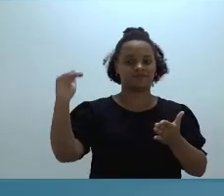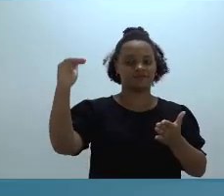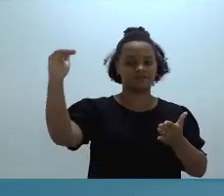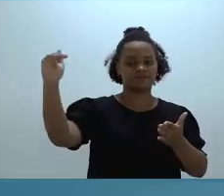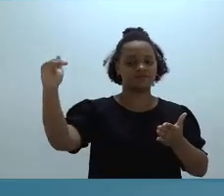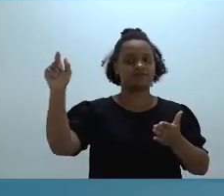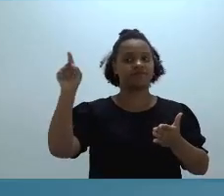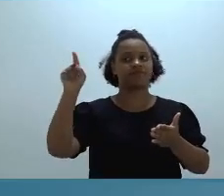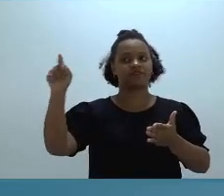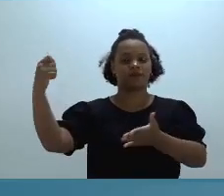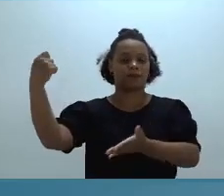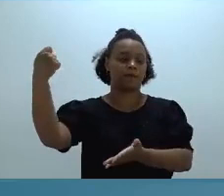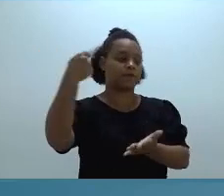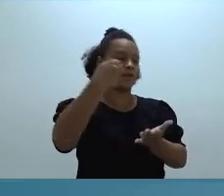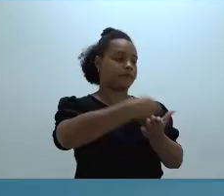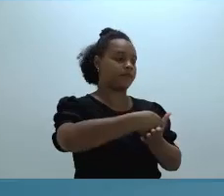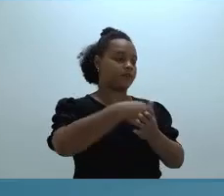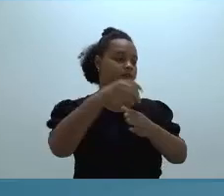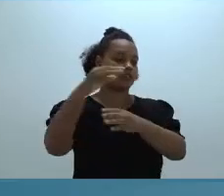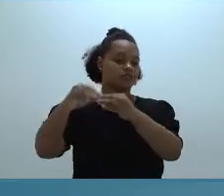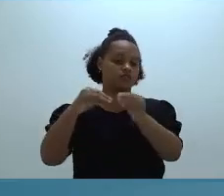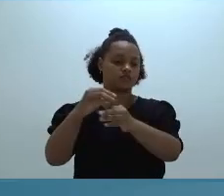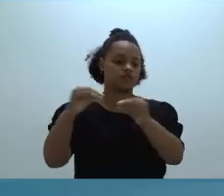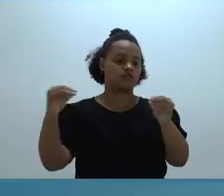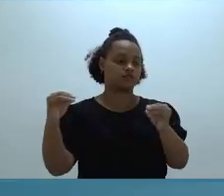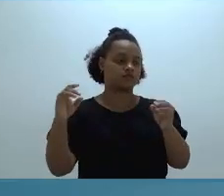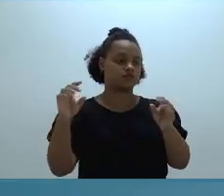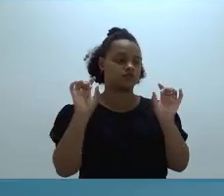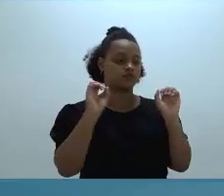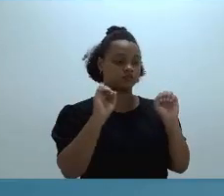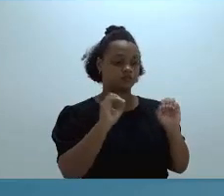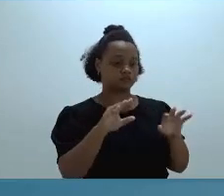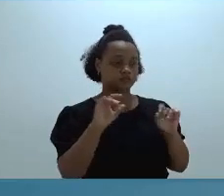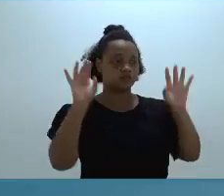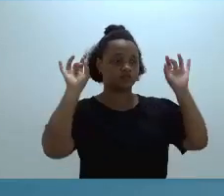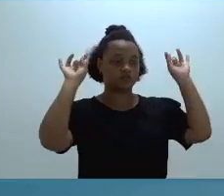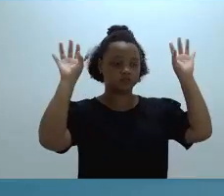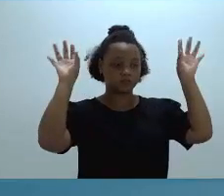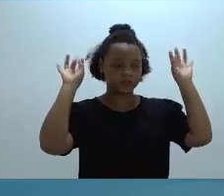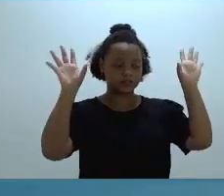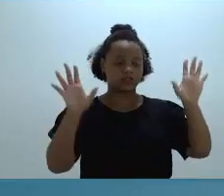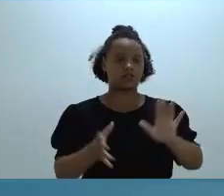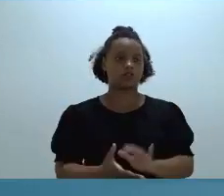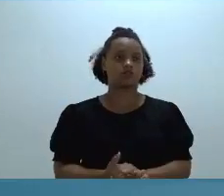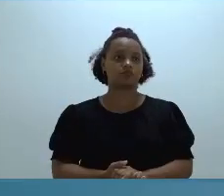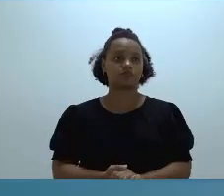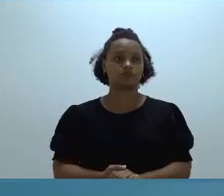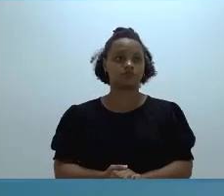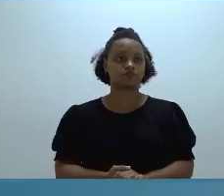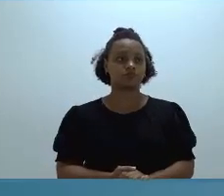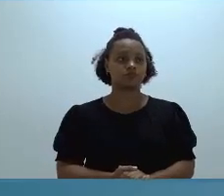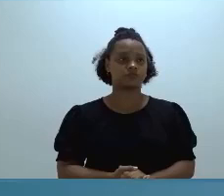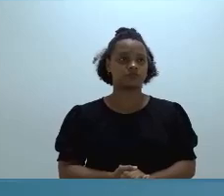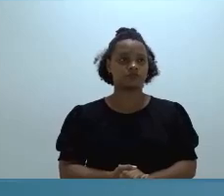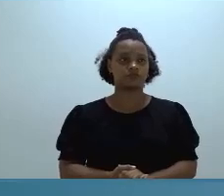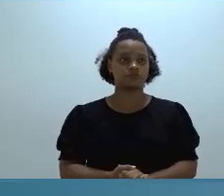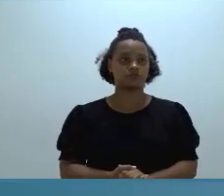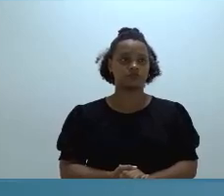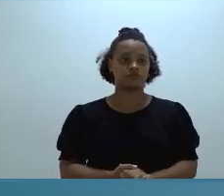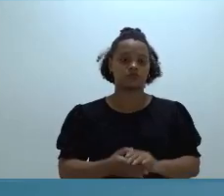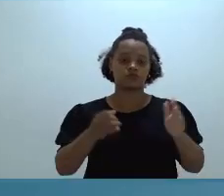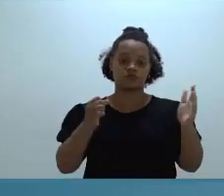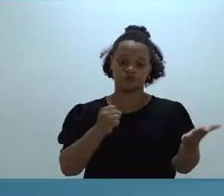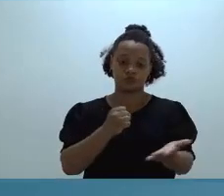que realizasse o pagamento da gratificação de educação especial, sob o fundamento de